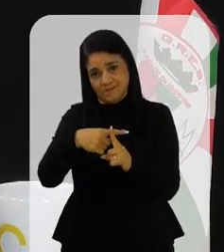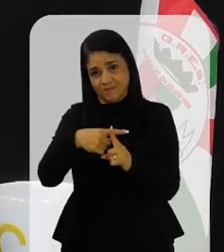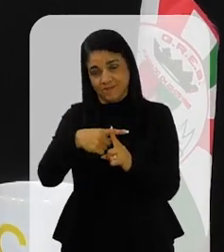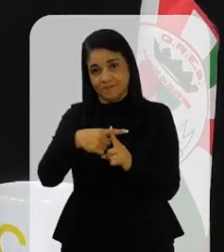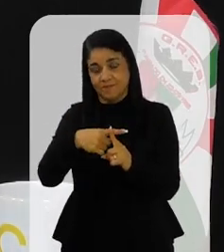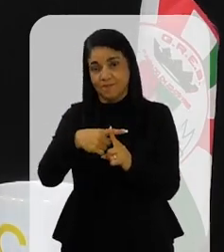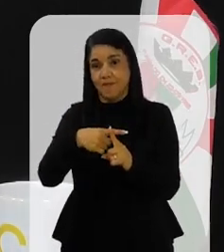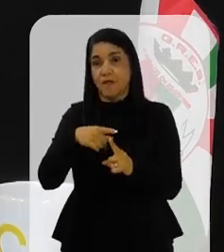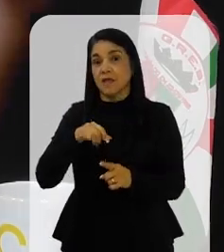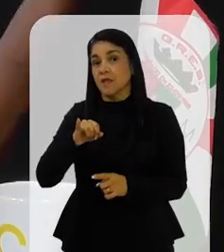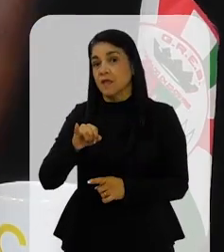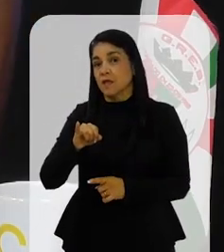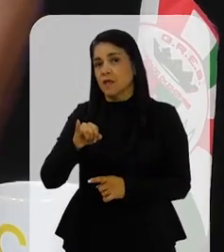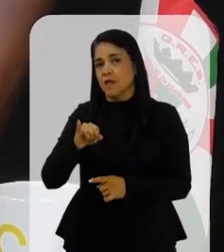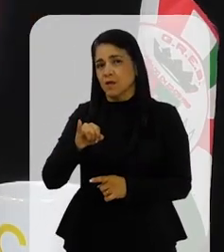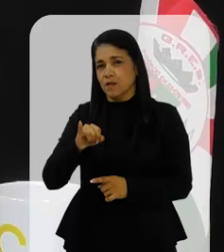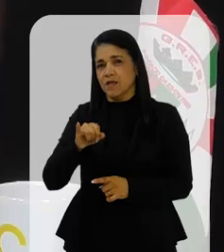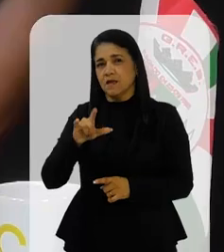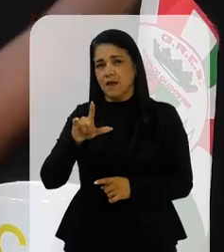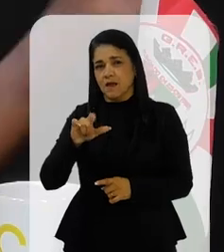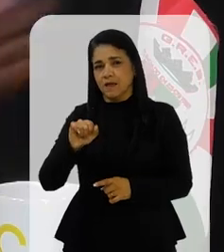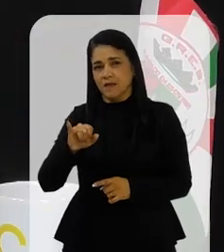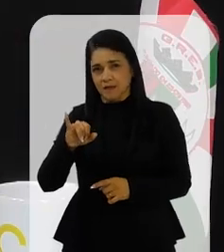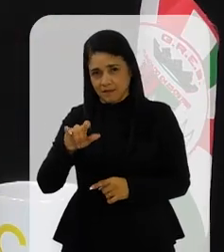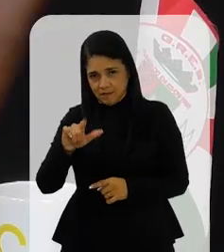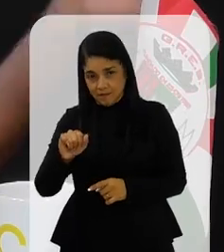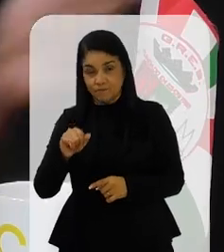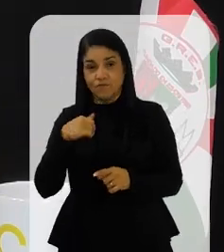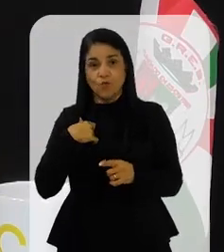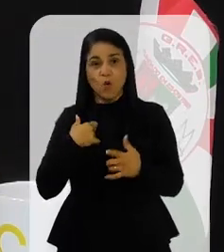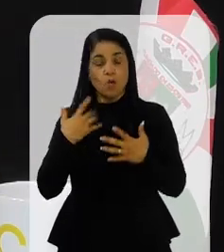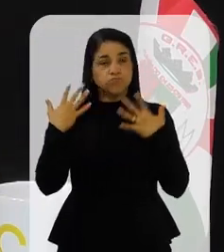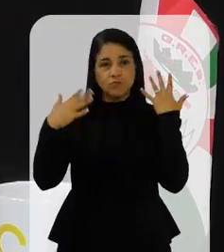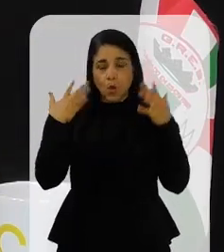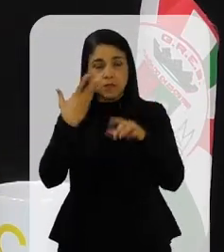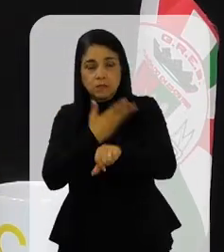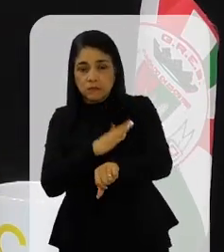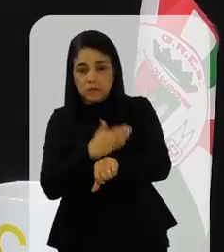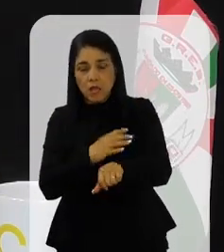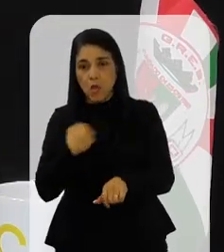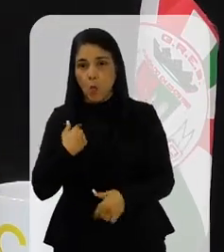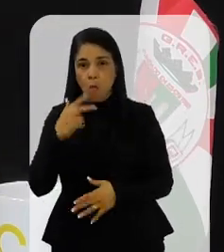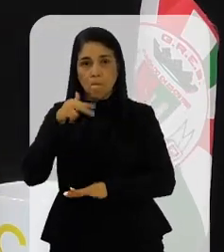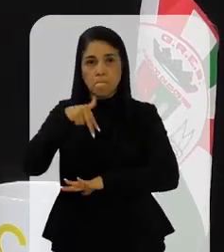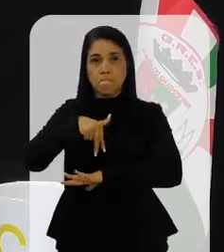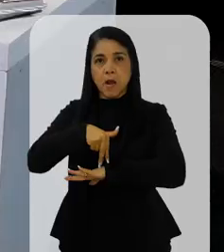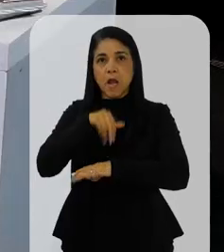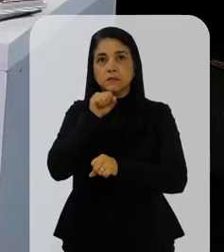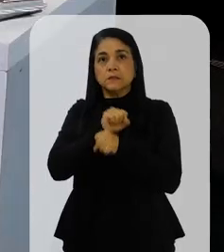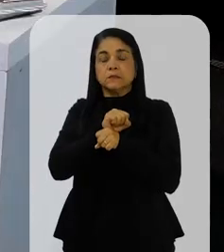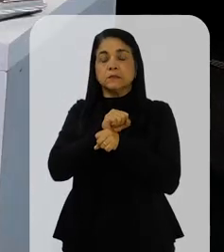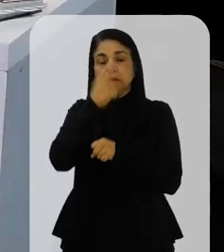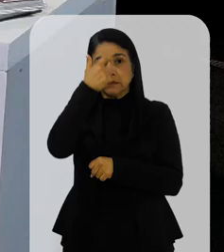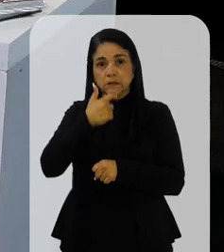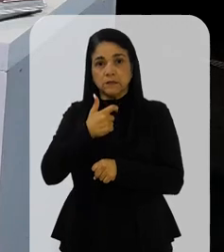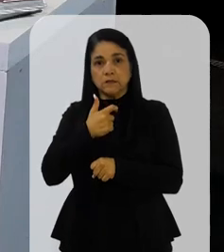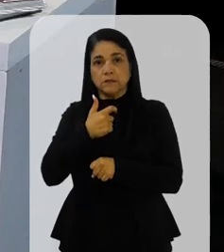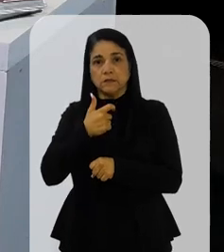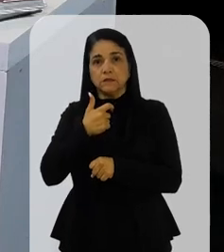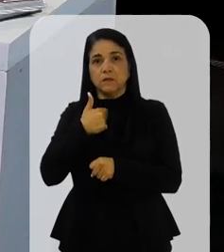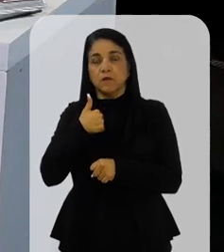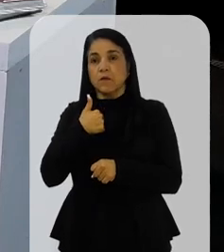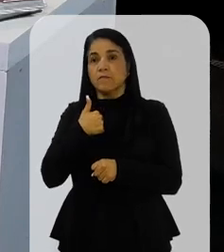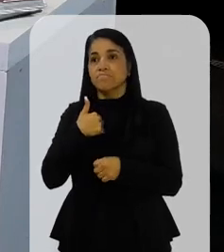escola. E o Laíla, né, enlouquecido com o ensaio, eu fiquei lá que nem um dor de pau parado, congelado, porque